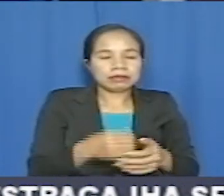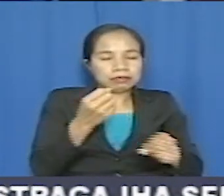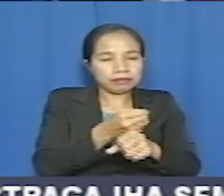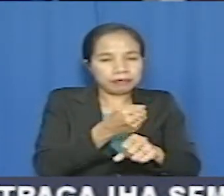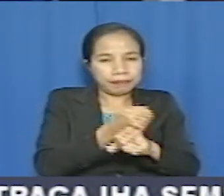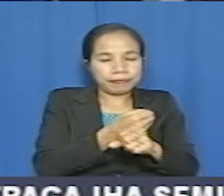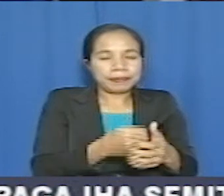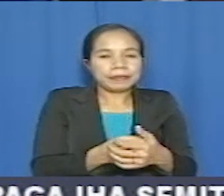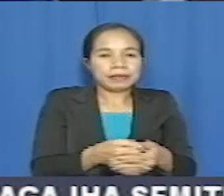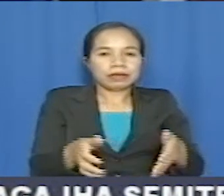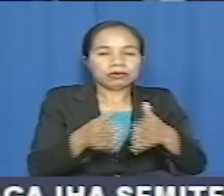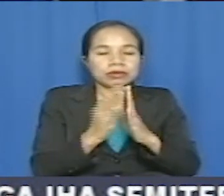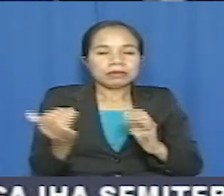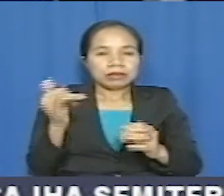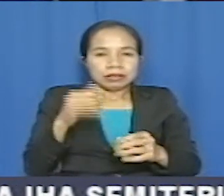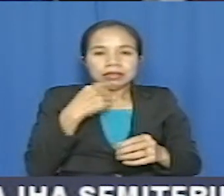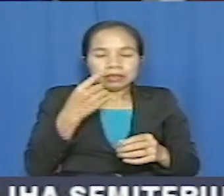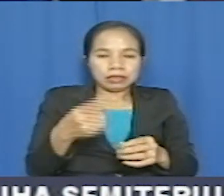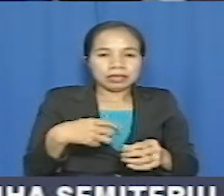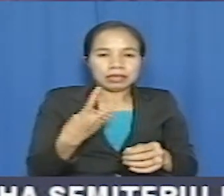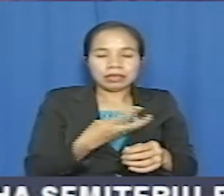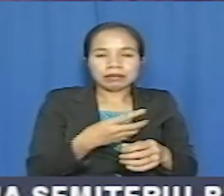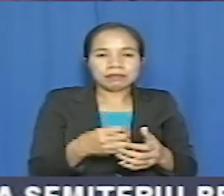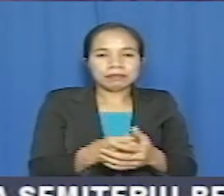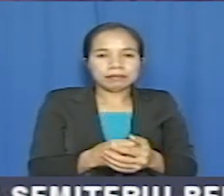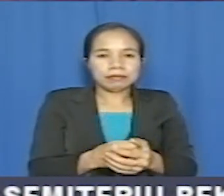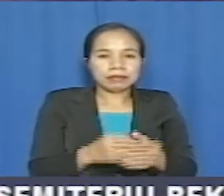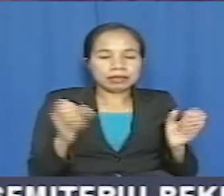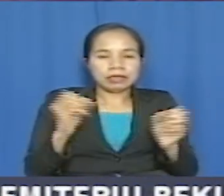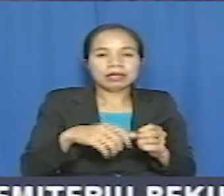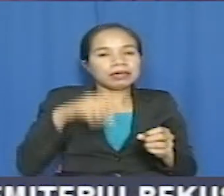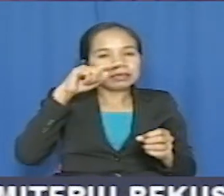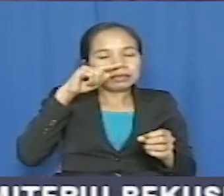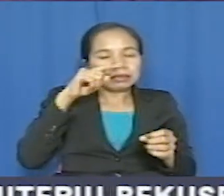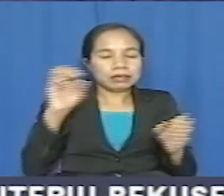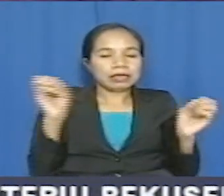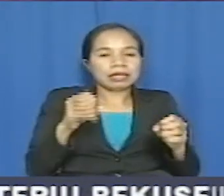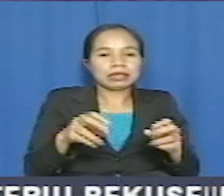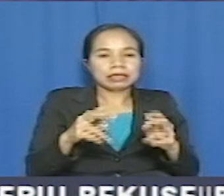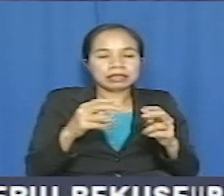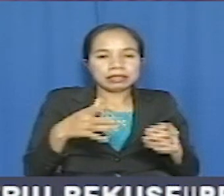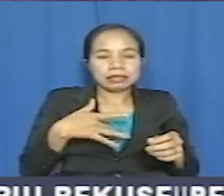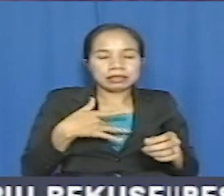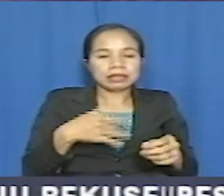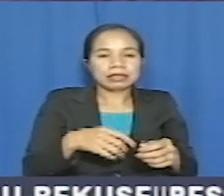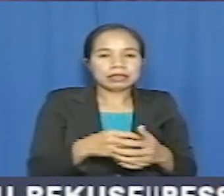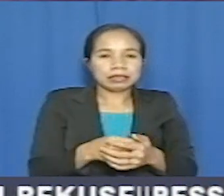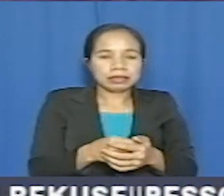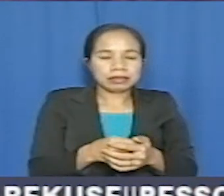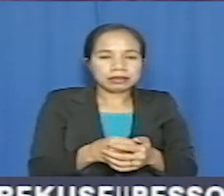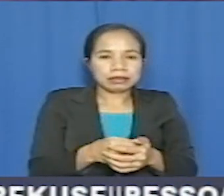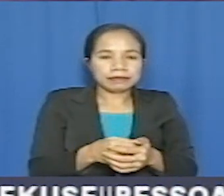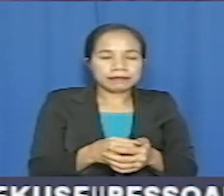os as ita husu basira, se dia amila horo, amila te la sente teste ga, ami han la sente botira. Então ita